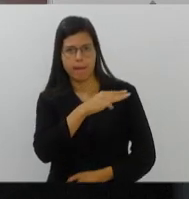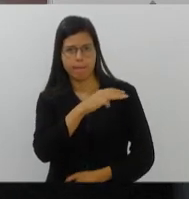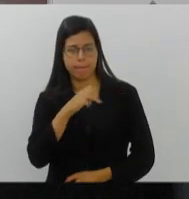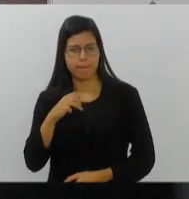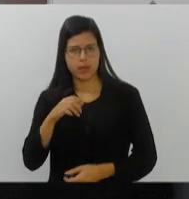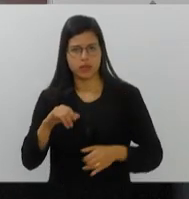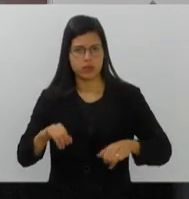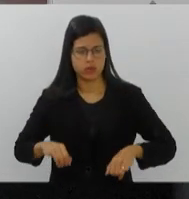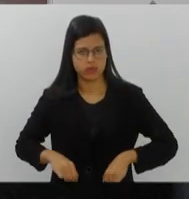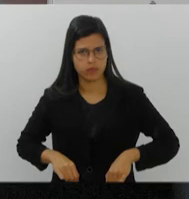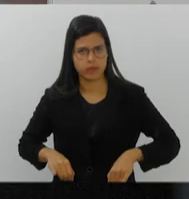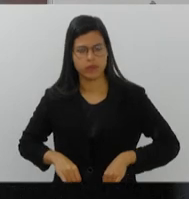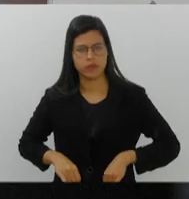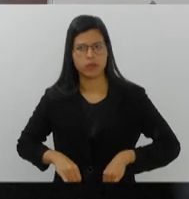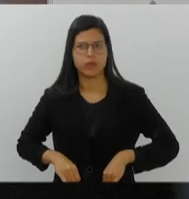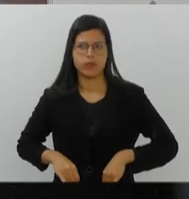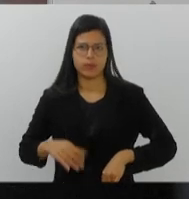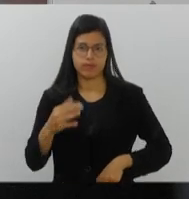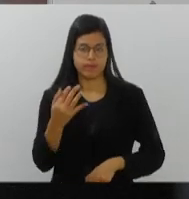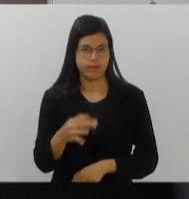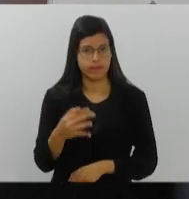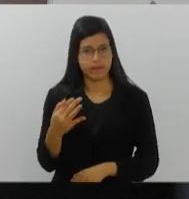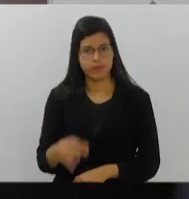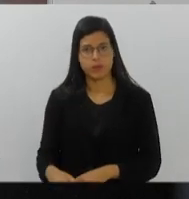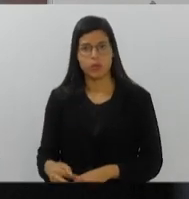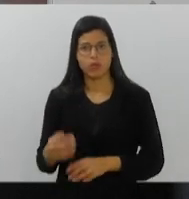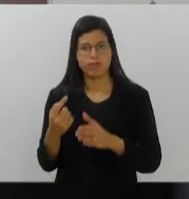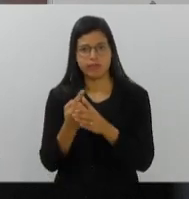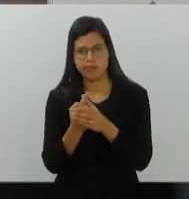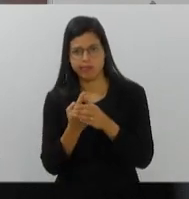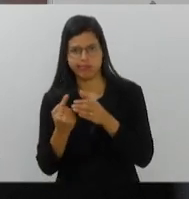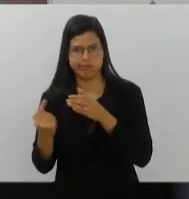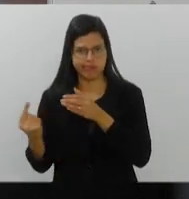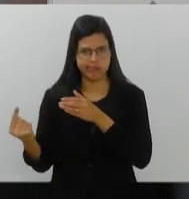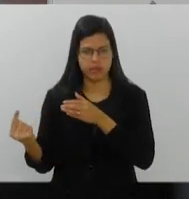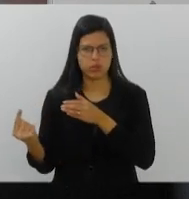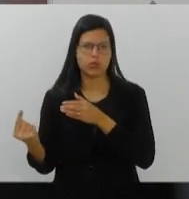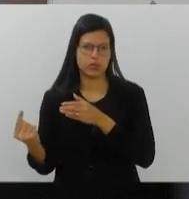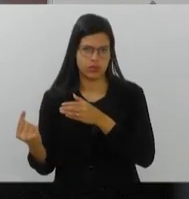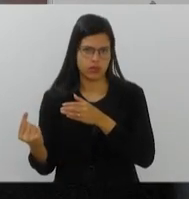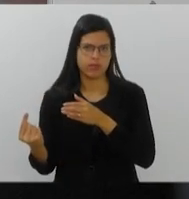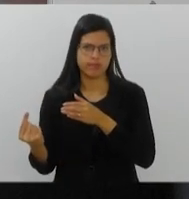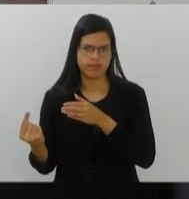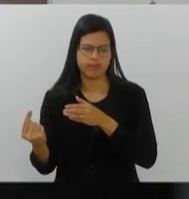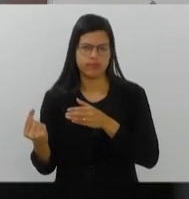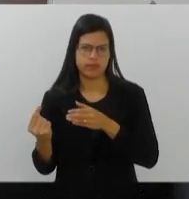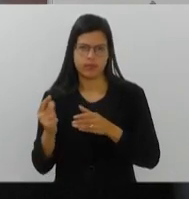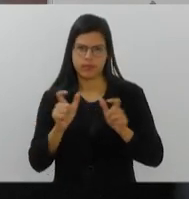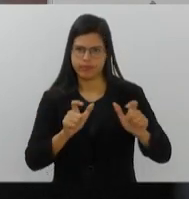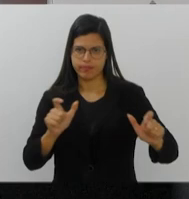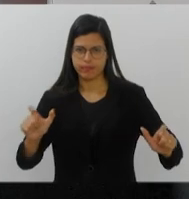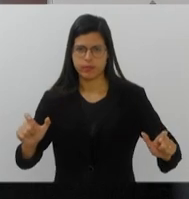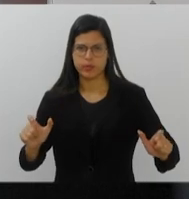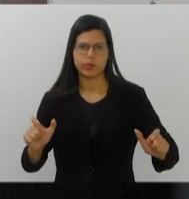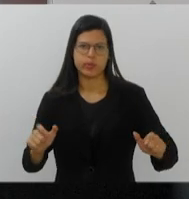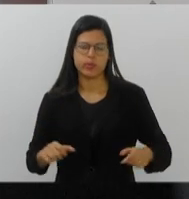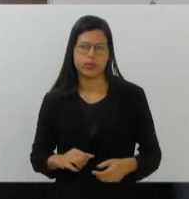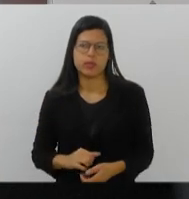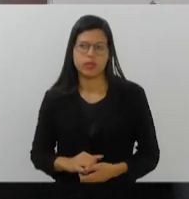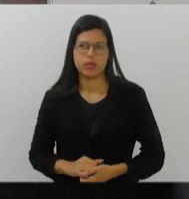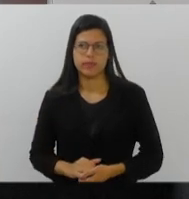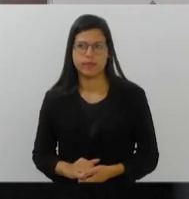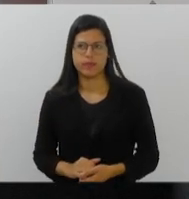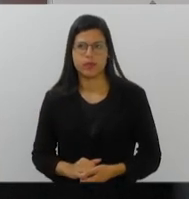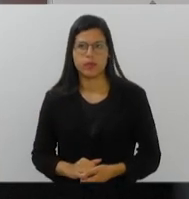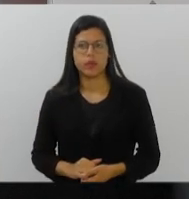dores da exclusão da vida. Cada vez que